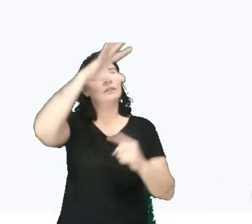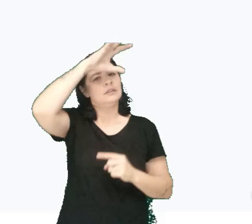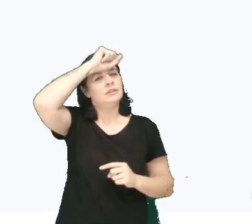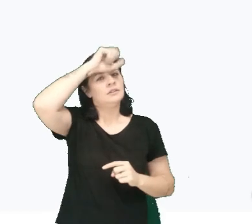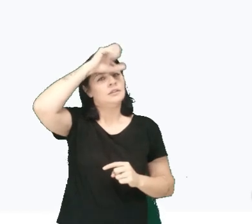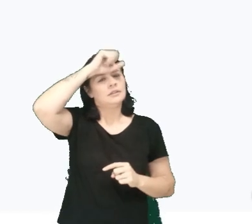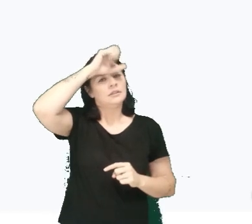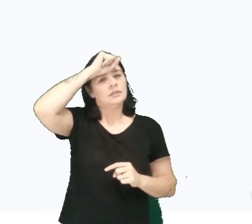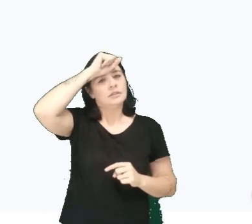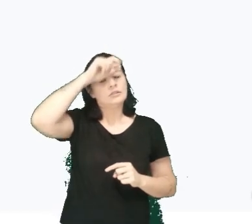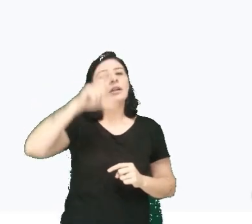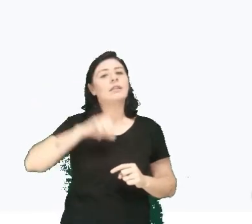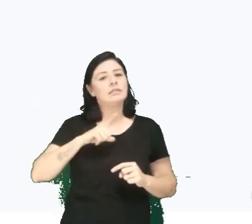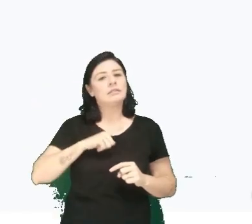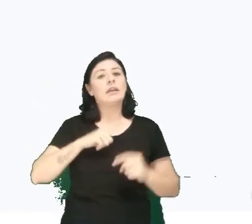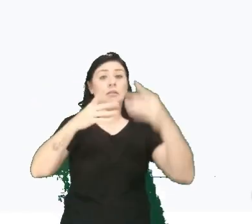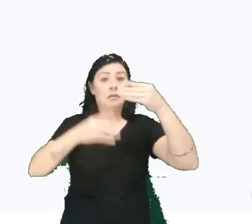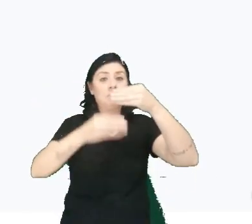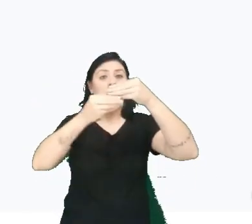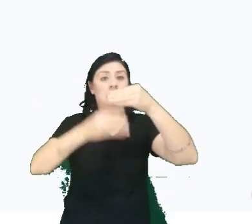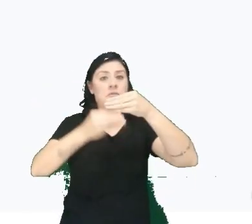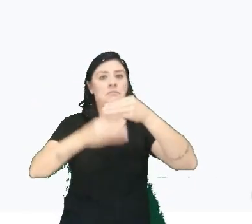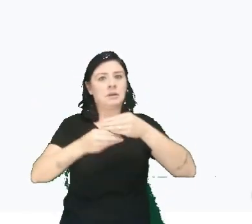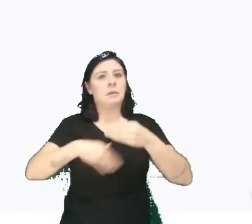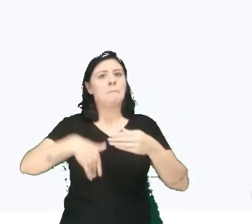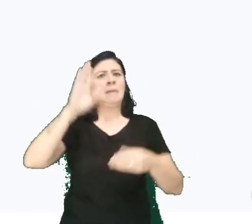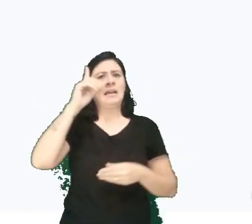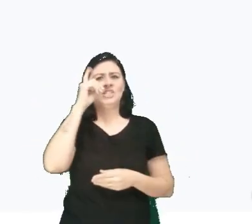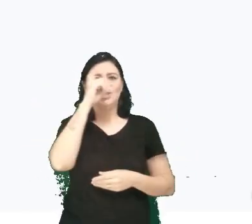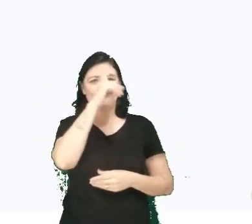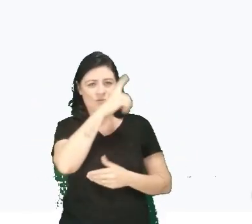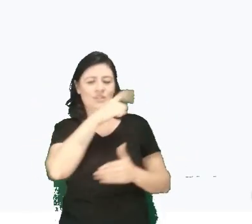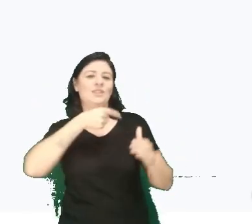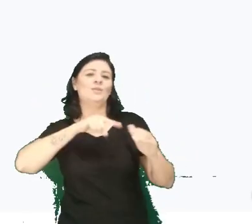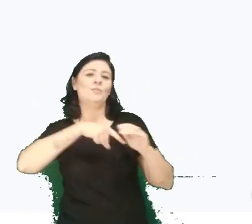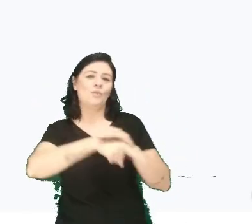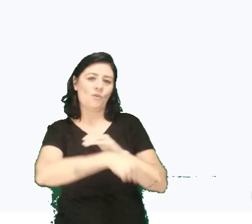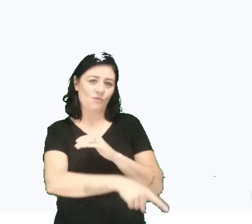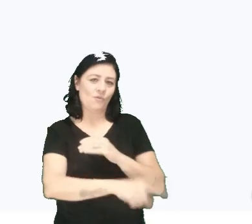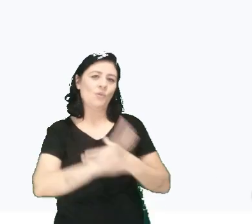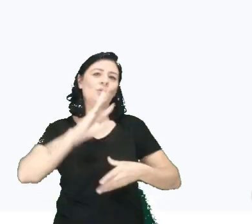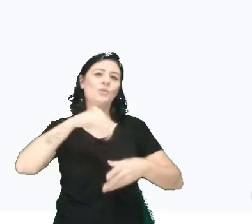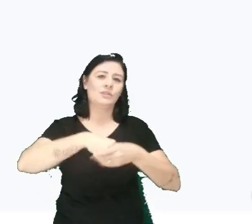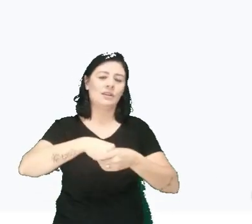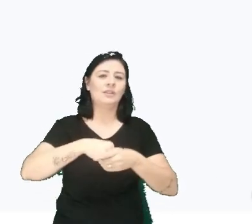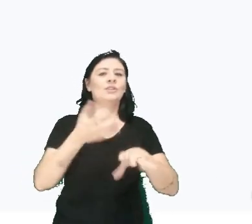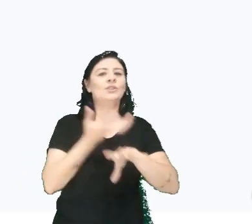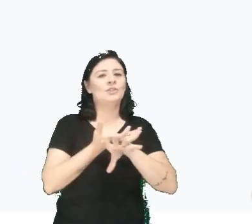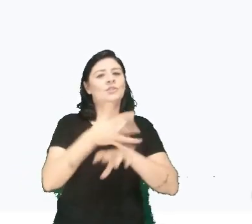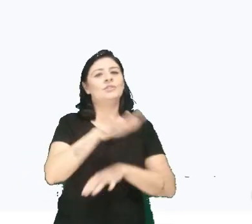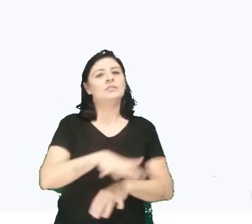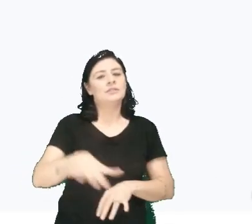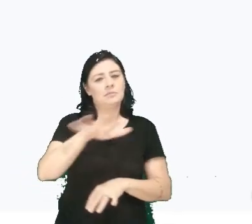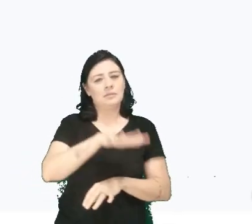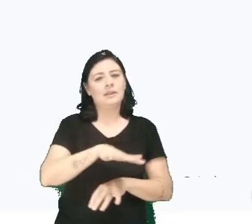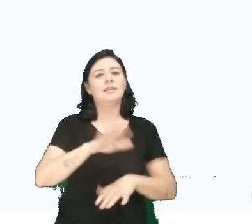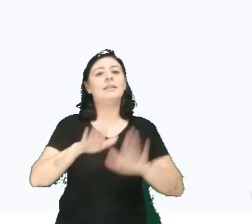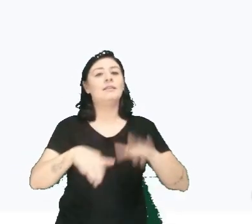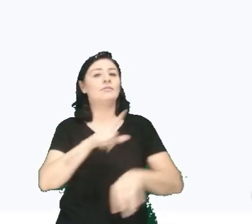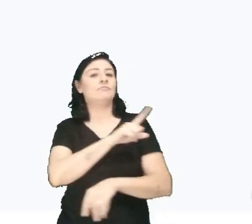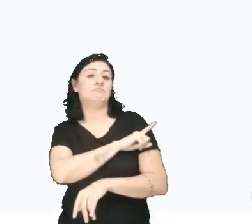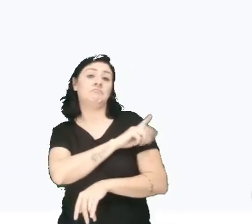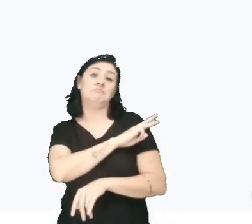eles vão ampliando mais a dificuldade, o conhecimento dentro de um objeto de conhecimento, que às vezes está num ano escolar